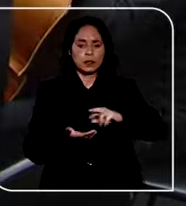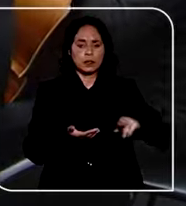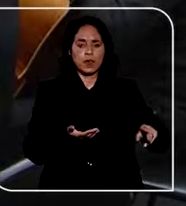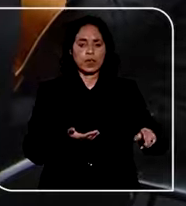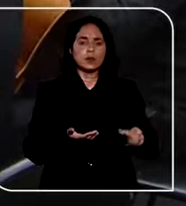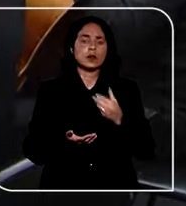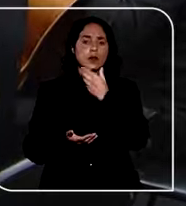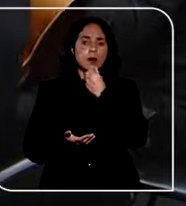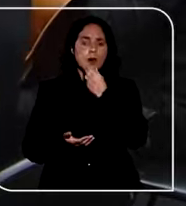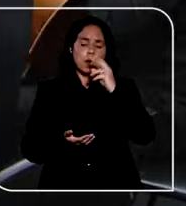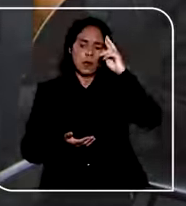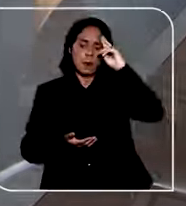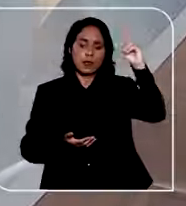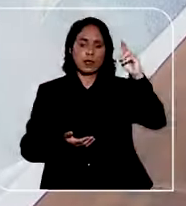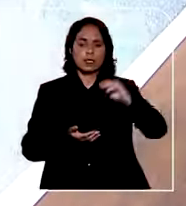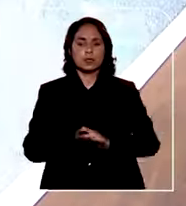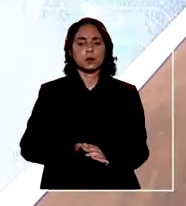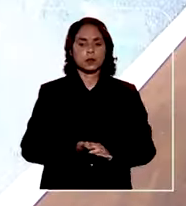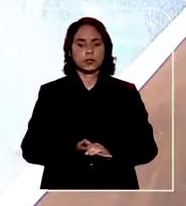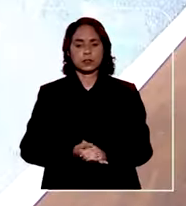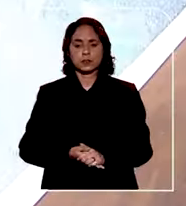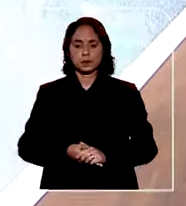regência do maestro Cláudio